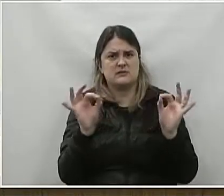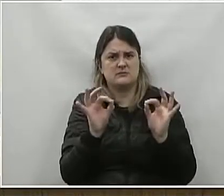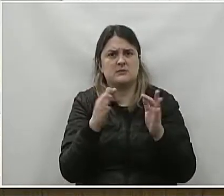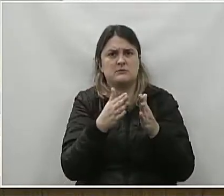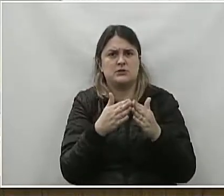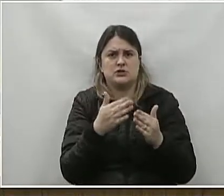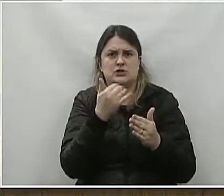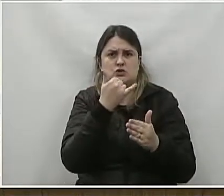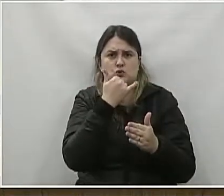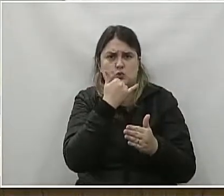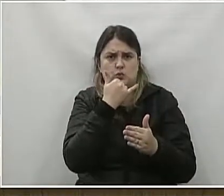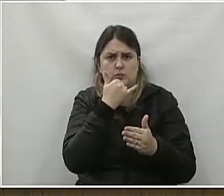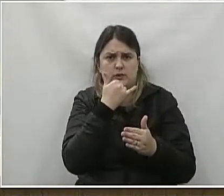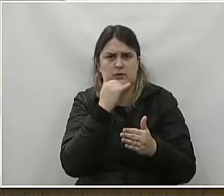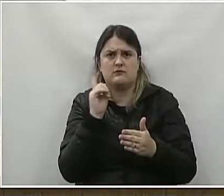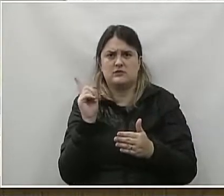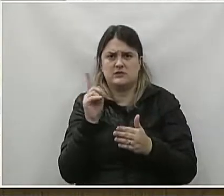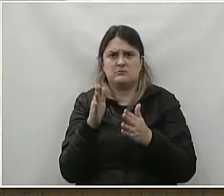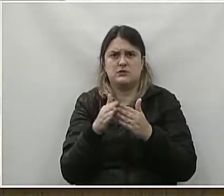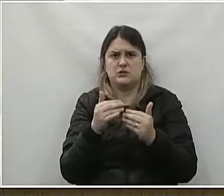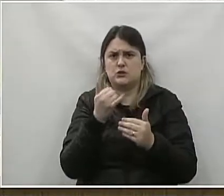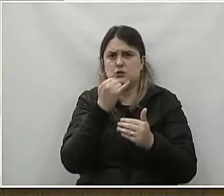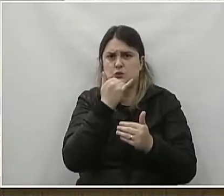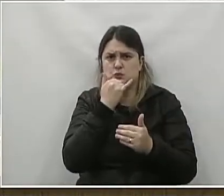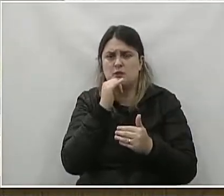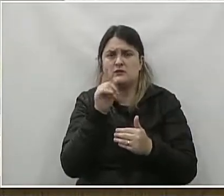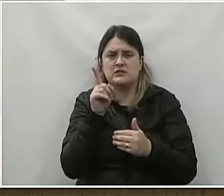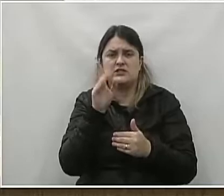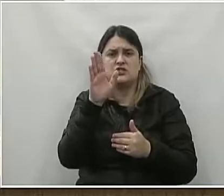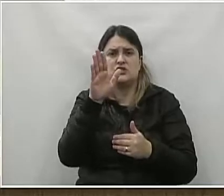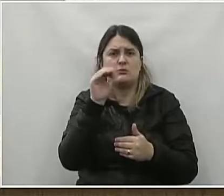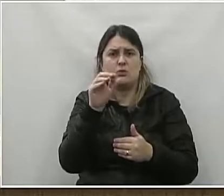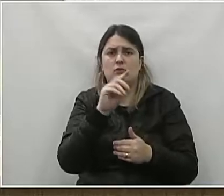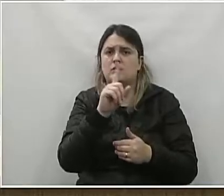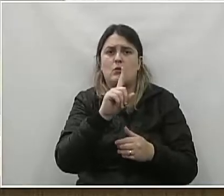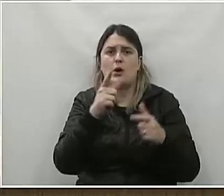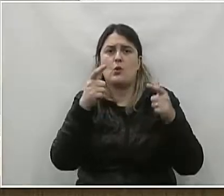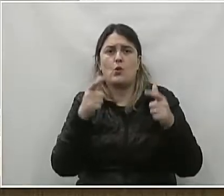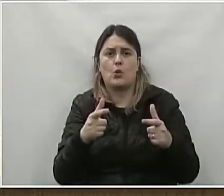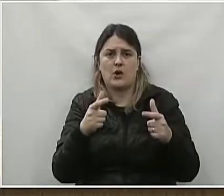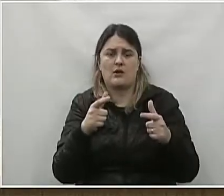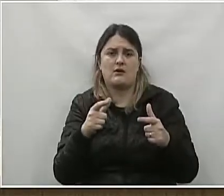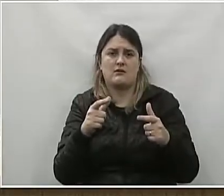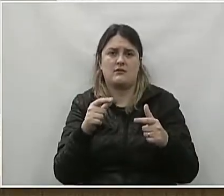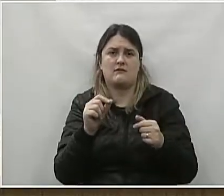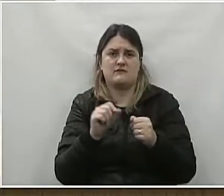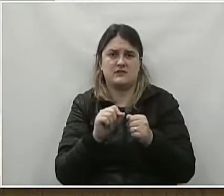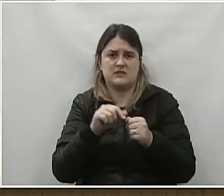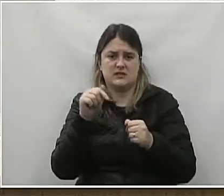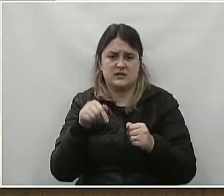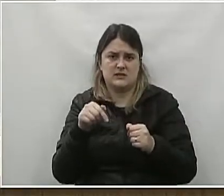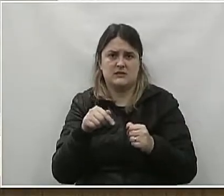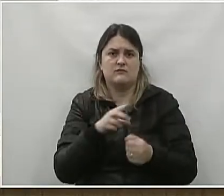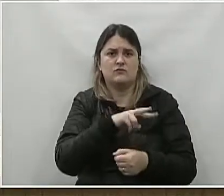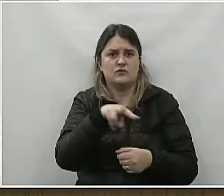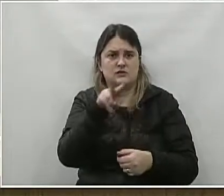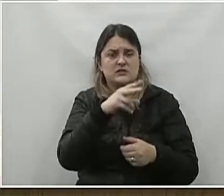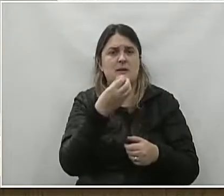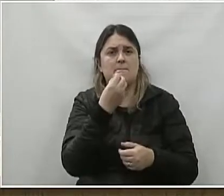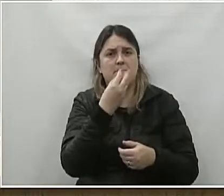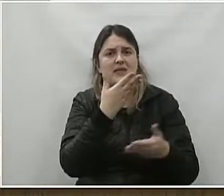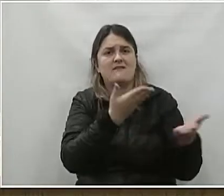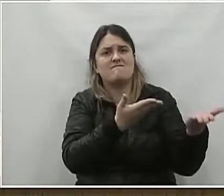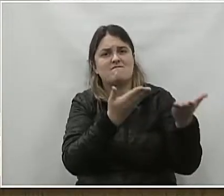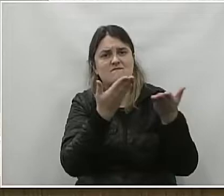pedir desculpa para eles de algo que você chamou e não era o lugar aqui. Mas sejam sempre